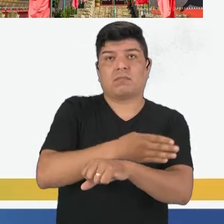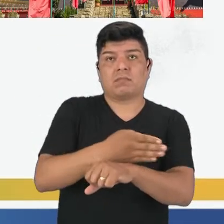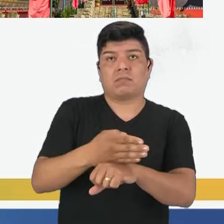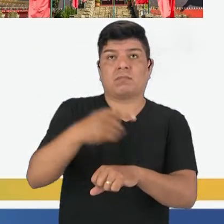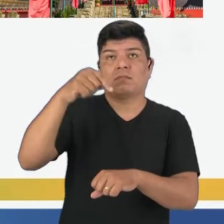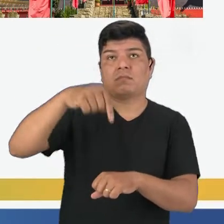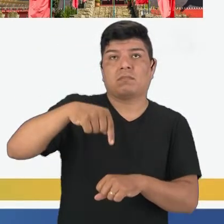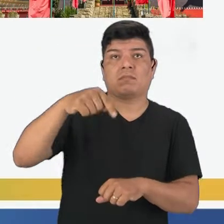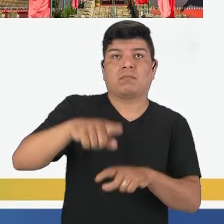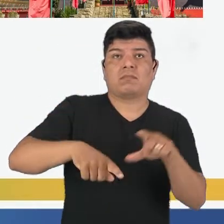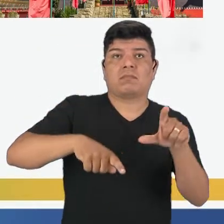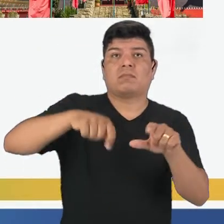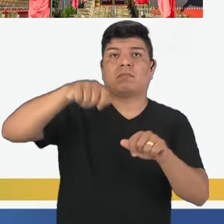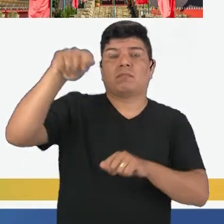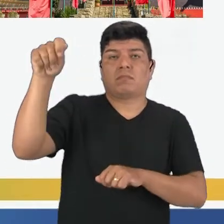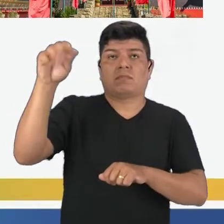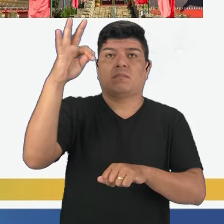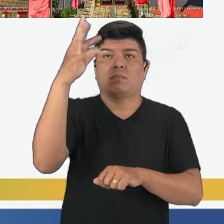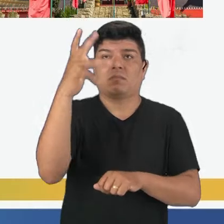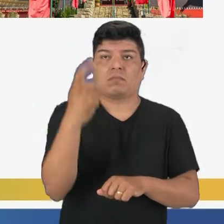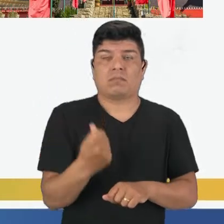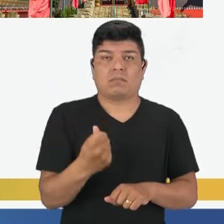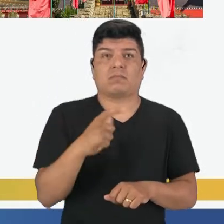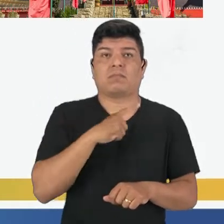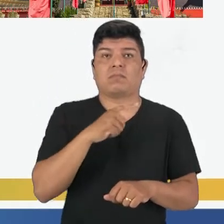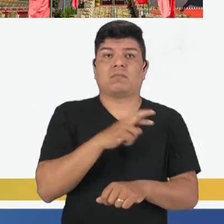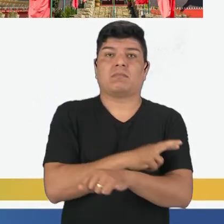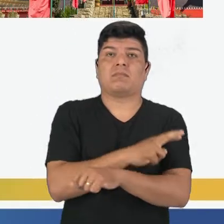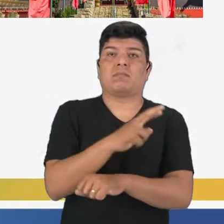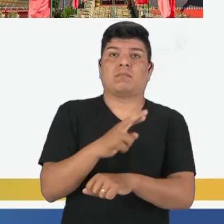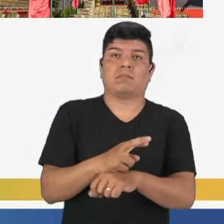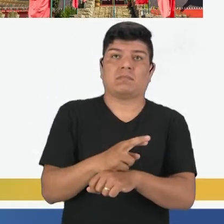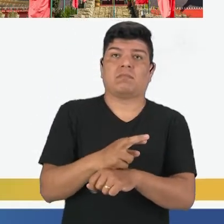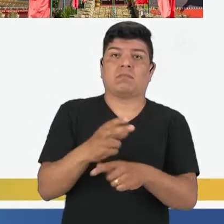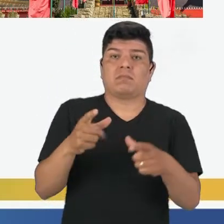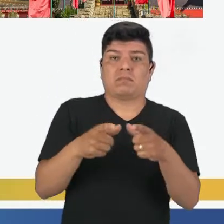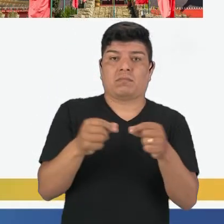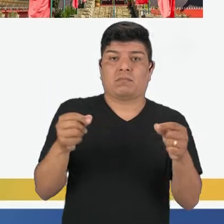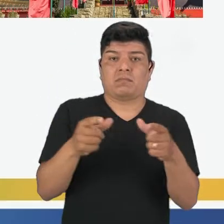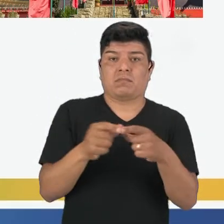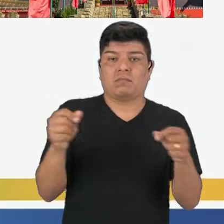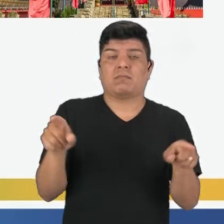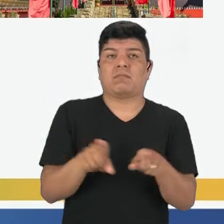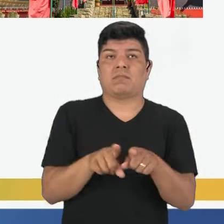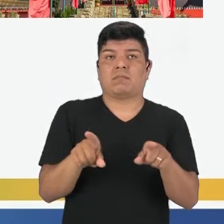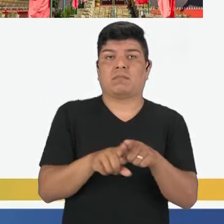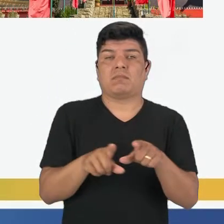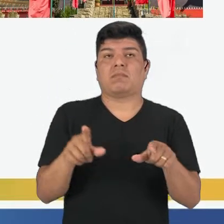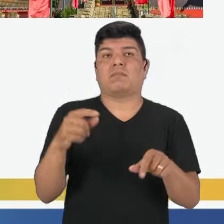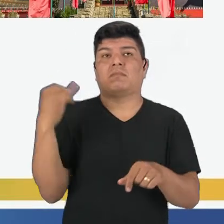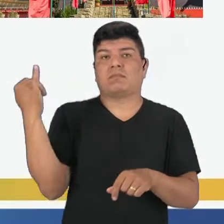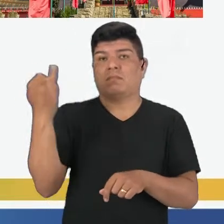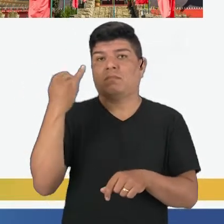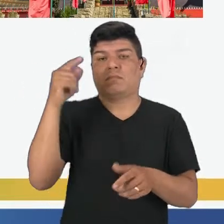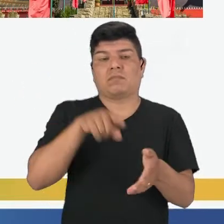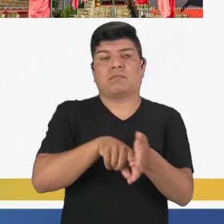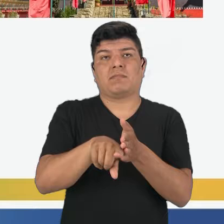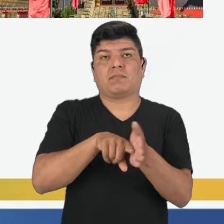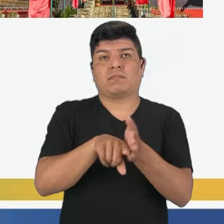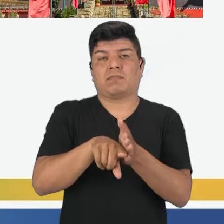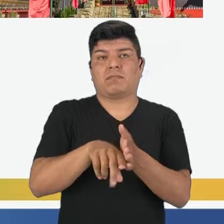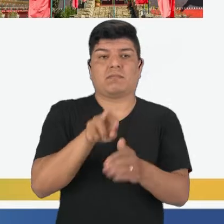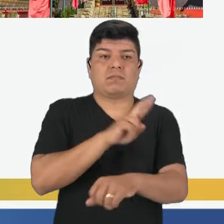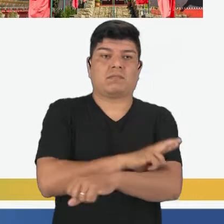de religiões de matriz africana, tem uma imagem ali de religiões orientais. É muito importante a gente pesquisar